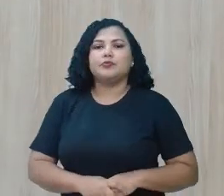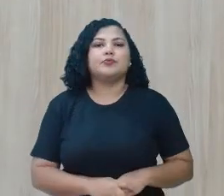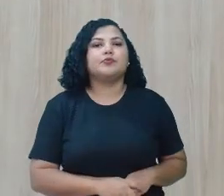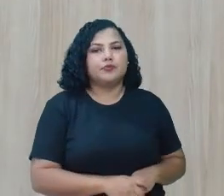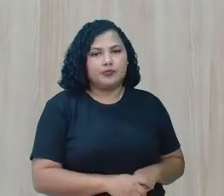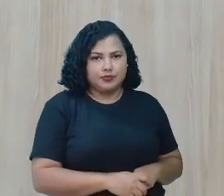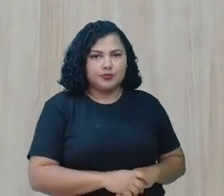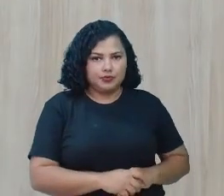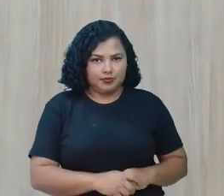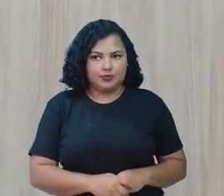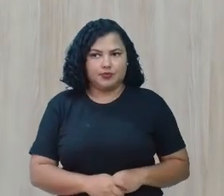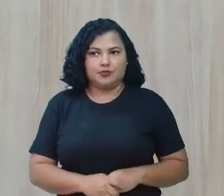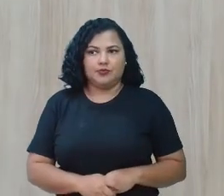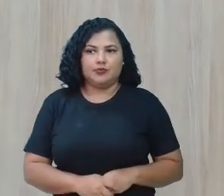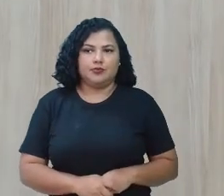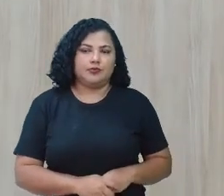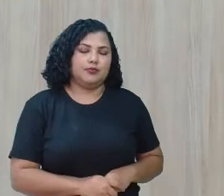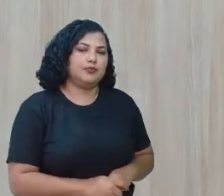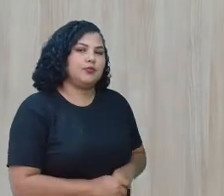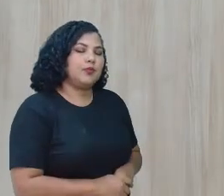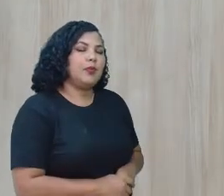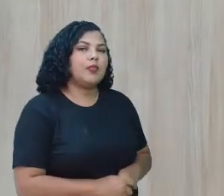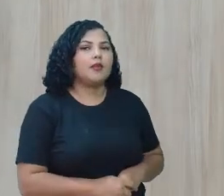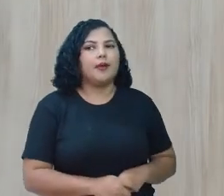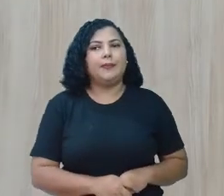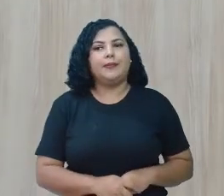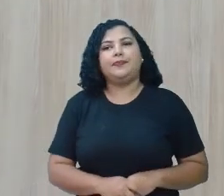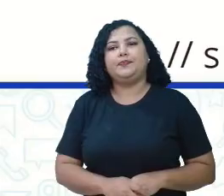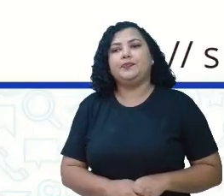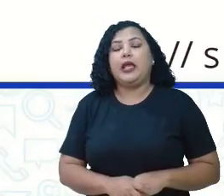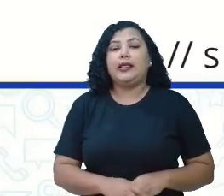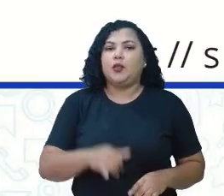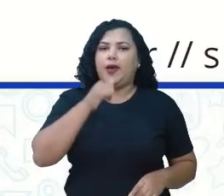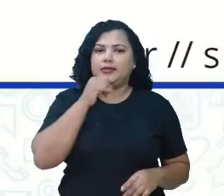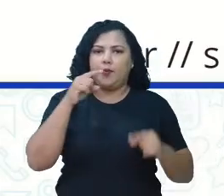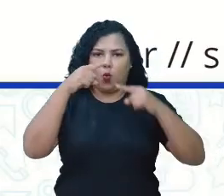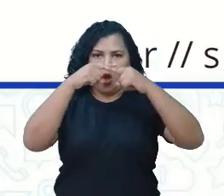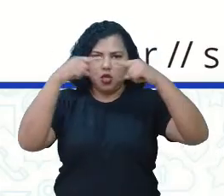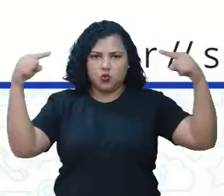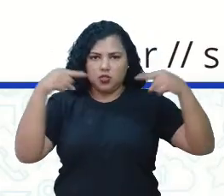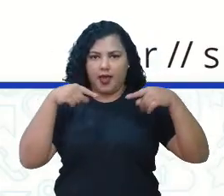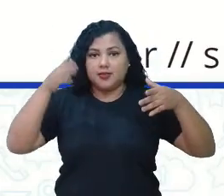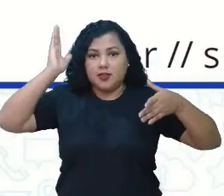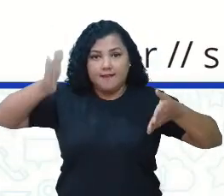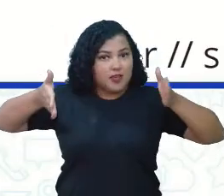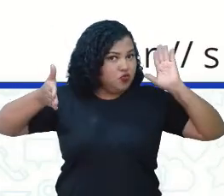ângulos externos, tá bom? Então, o que foi que eu fiz aqui, ó? Fechei, certo?